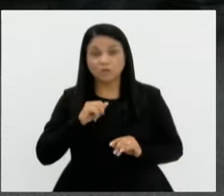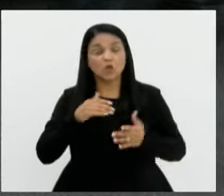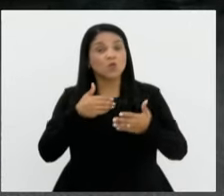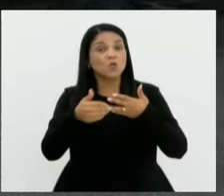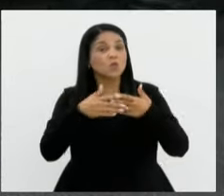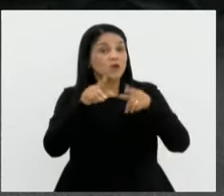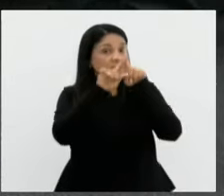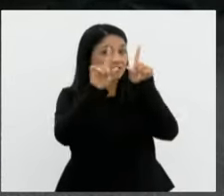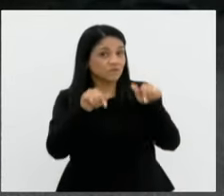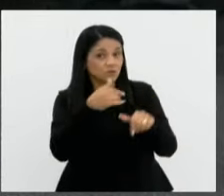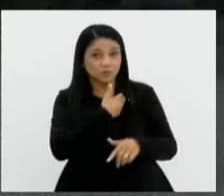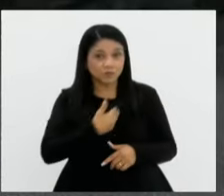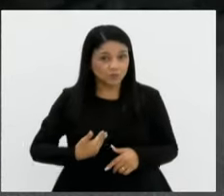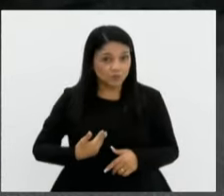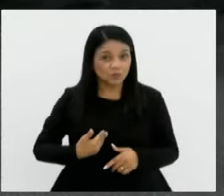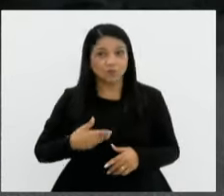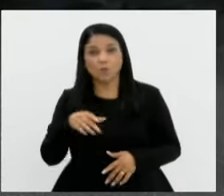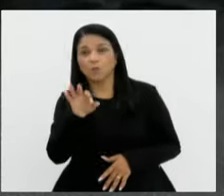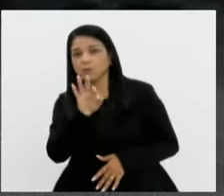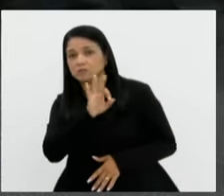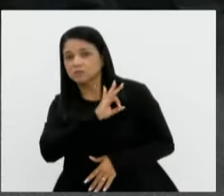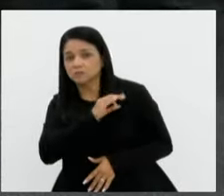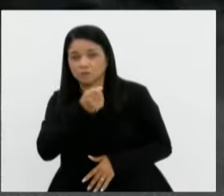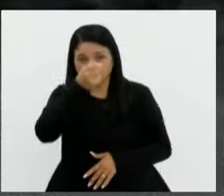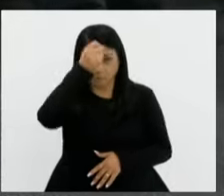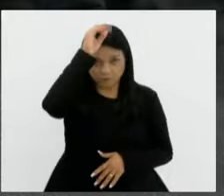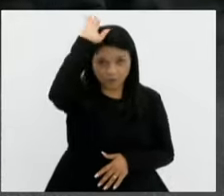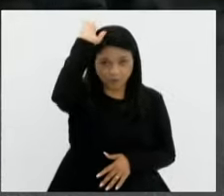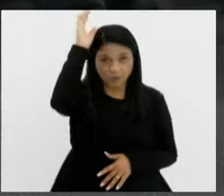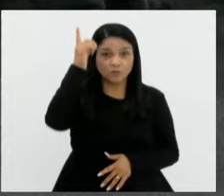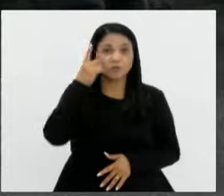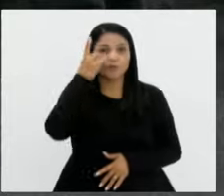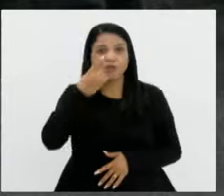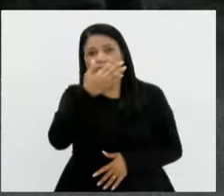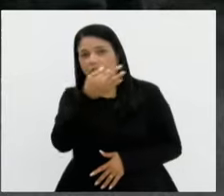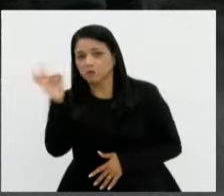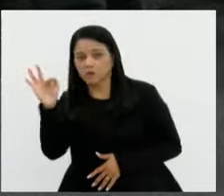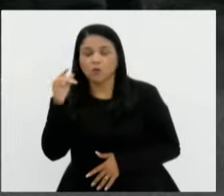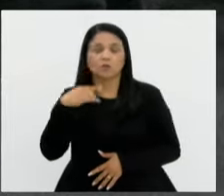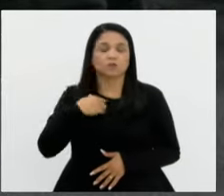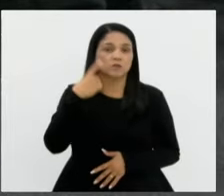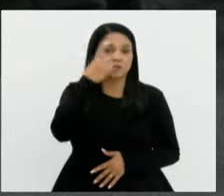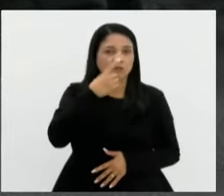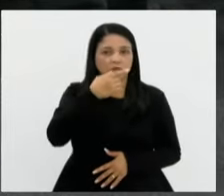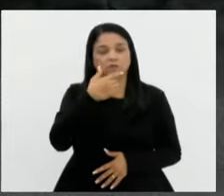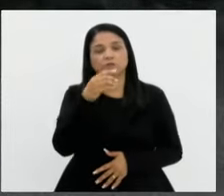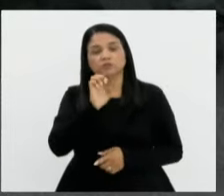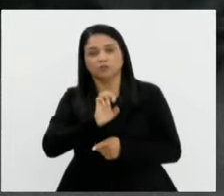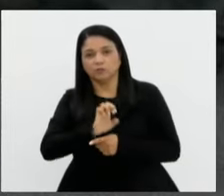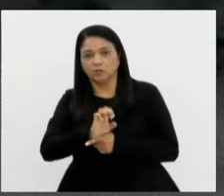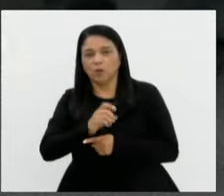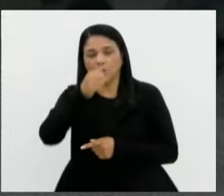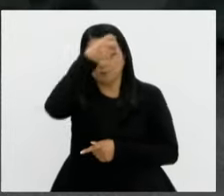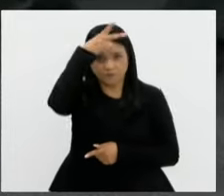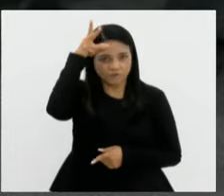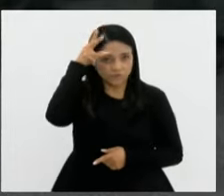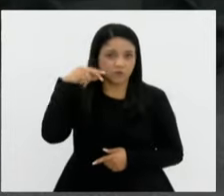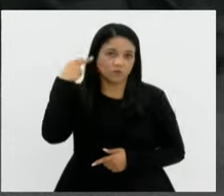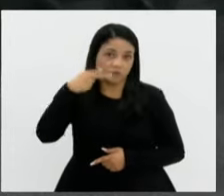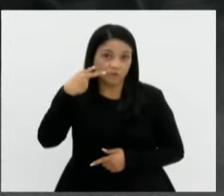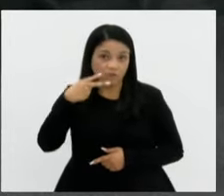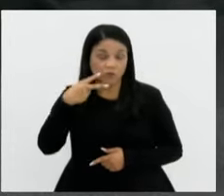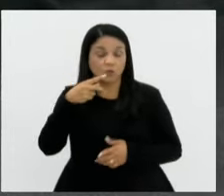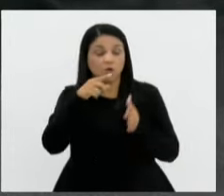público, ou qualquer um policial, bombeiro, deputado federal, deputado estadual, vereador, prefeito, que esteja